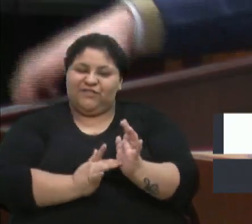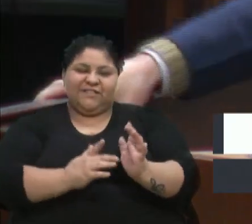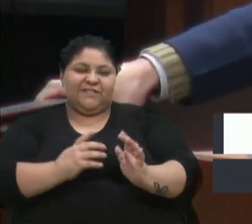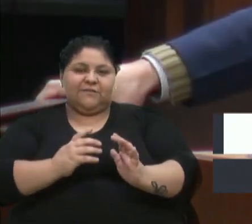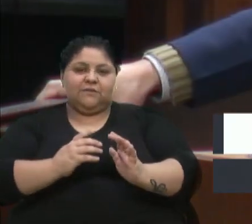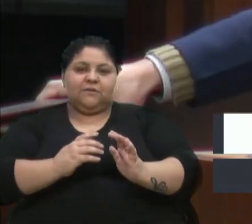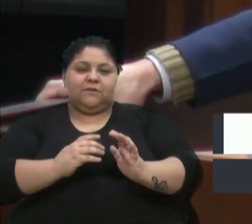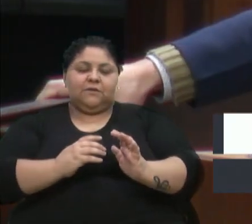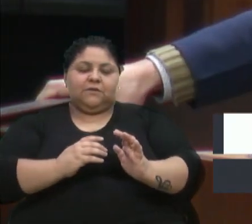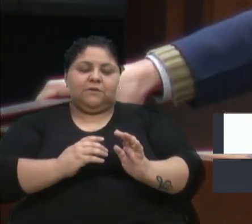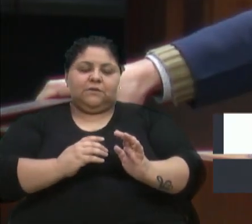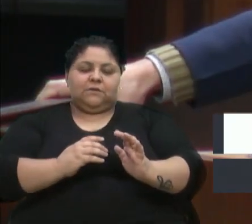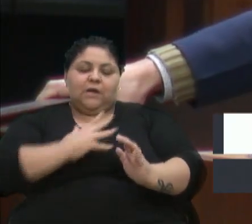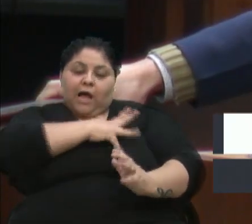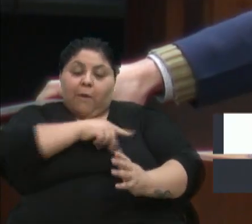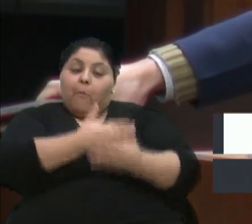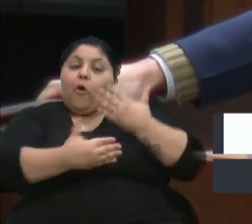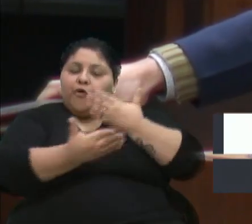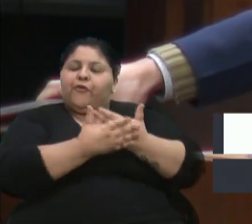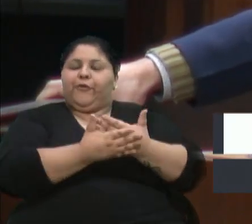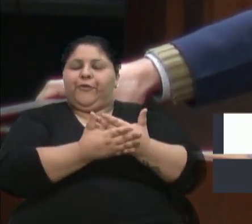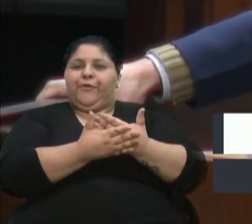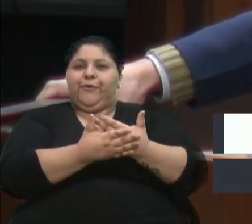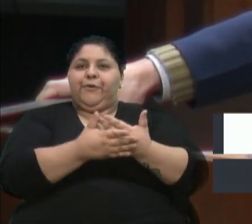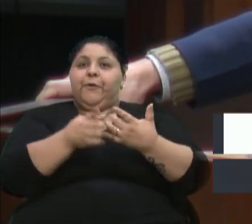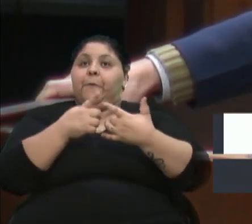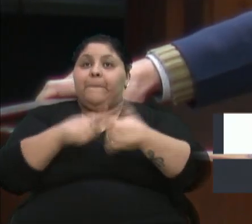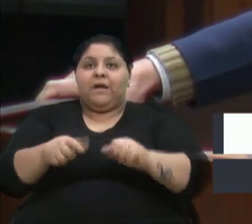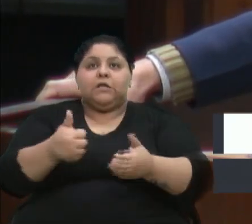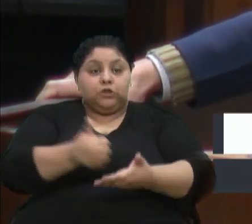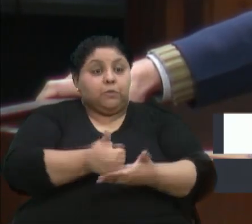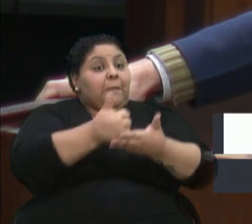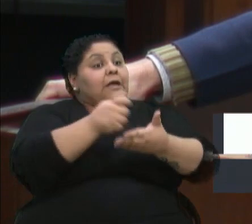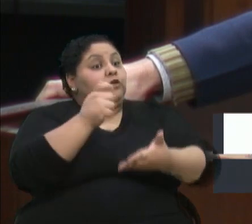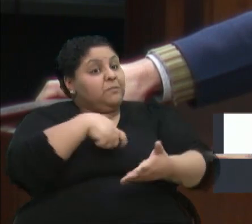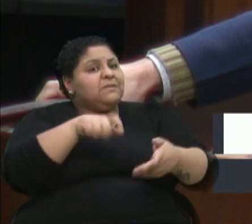será nós e nem o prefeito, mas o básico tem que ser feito.